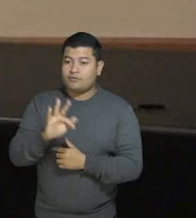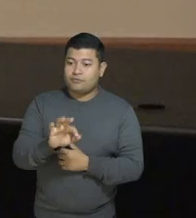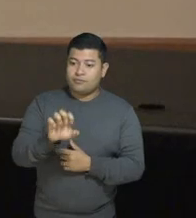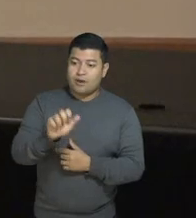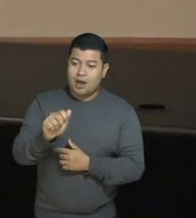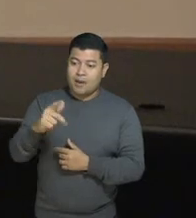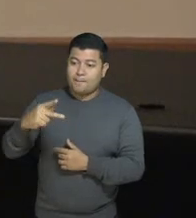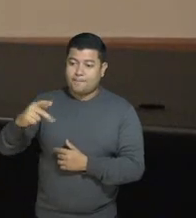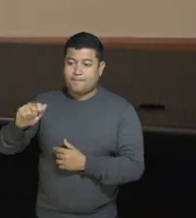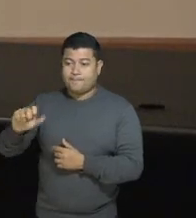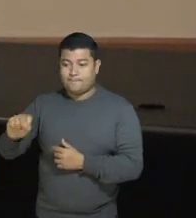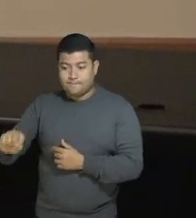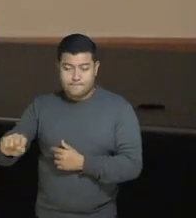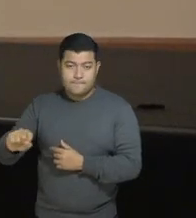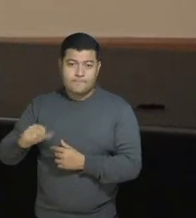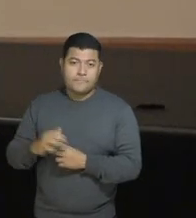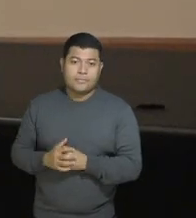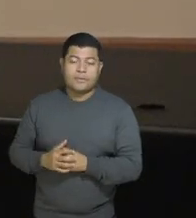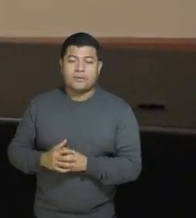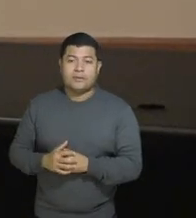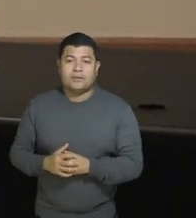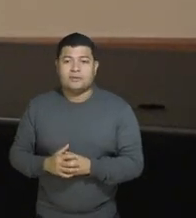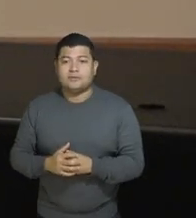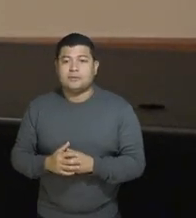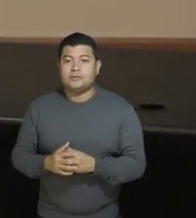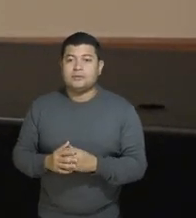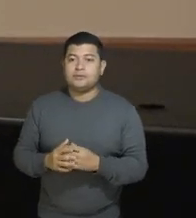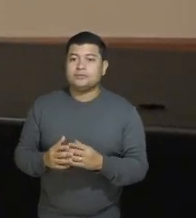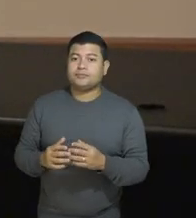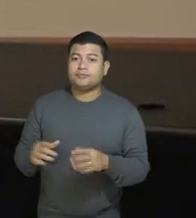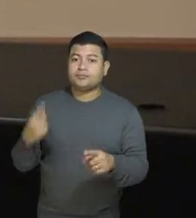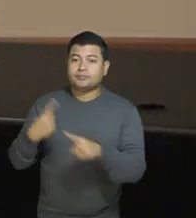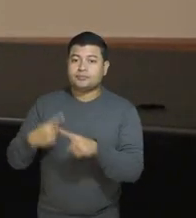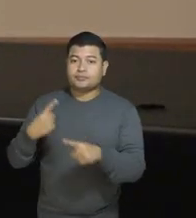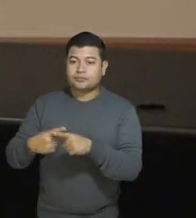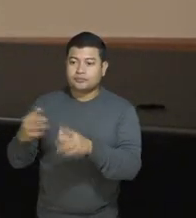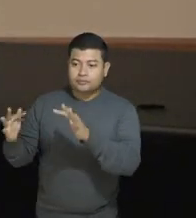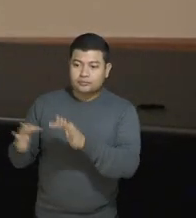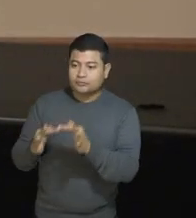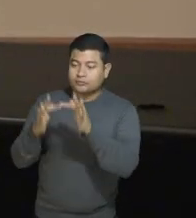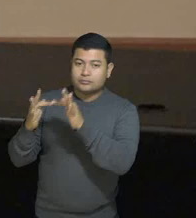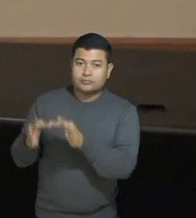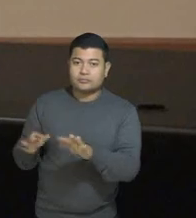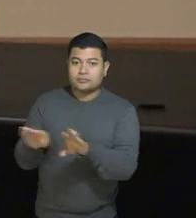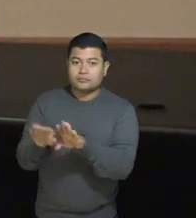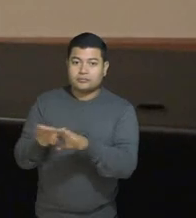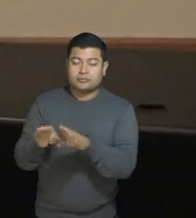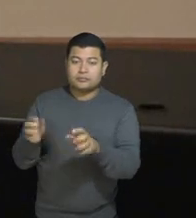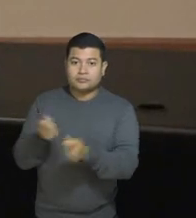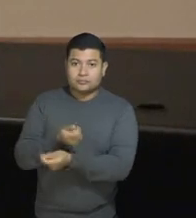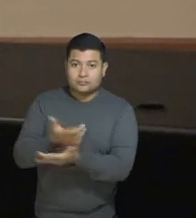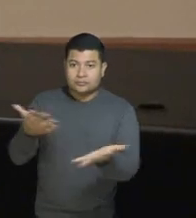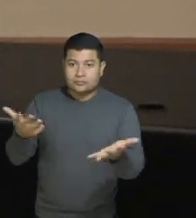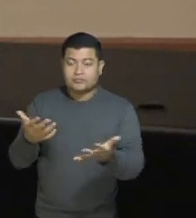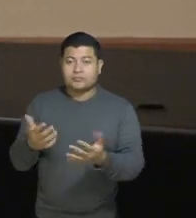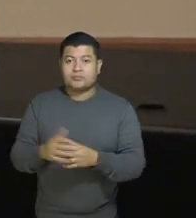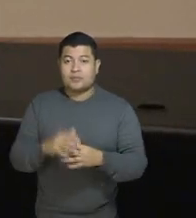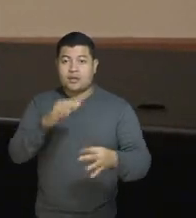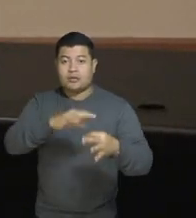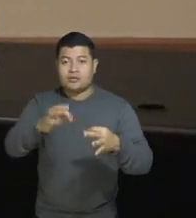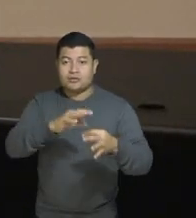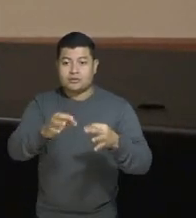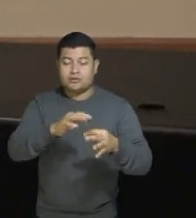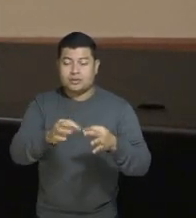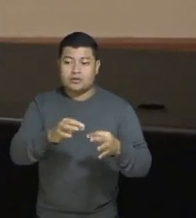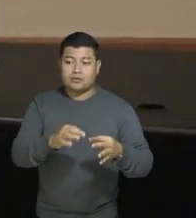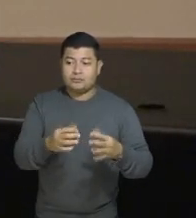né, a Federação das APAES, porque a Fundação também dissemina a política de educação especial nas instituições